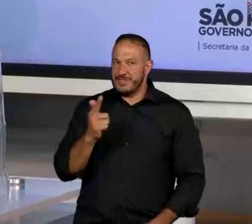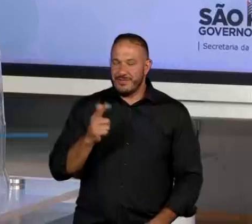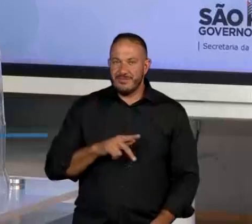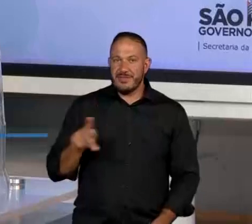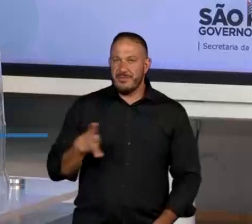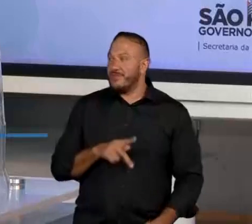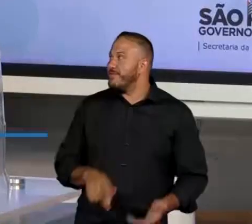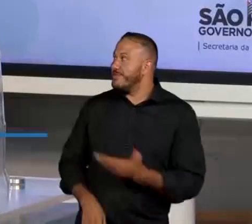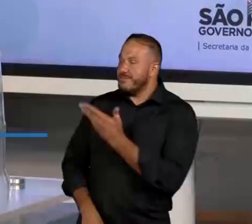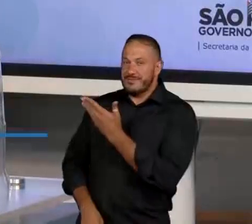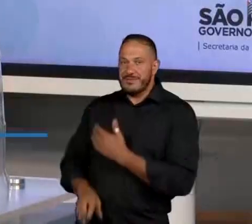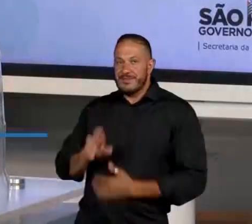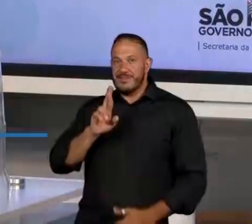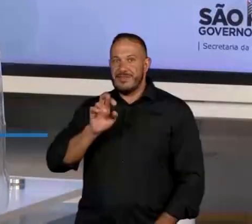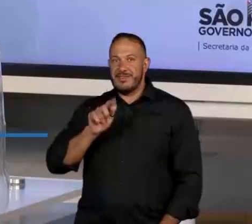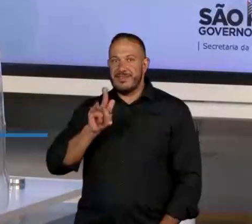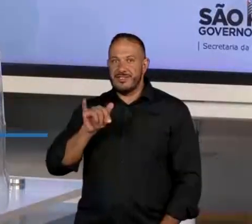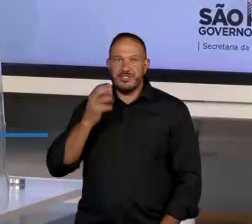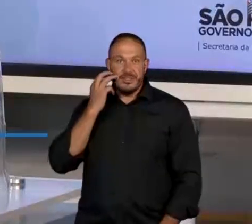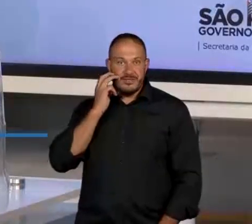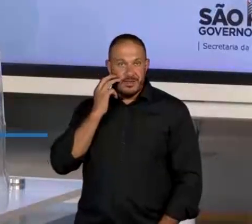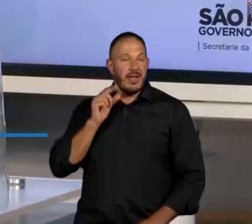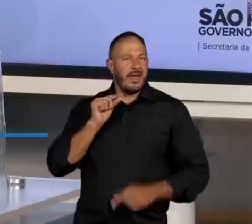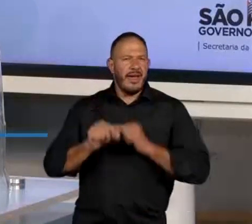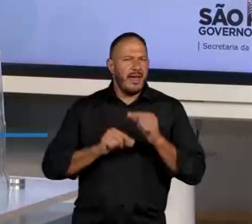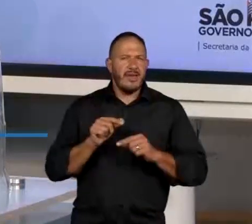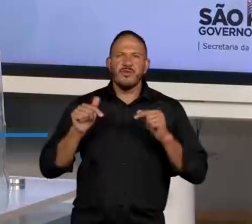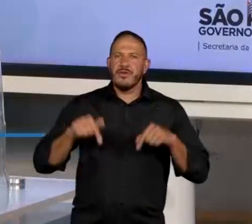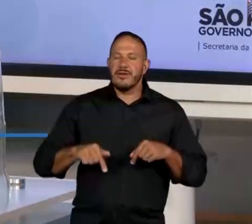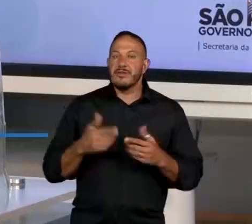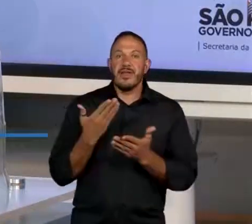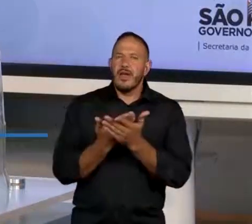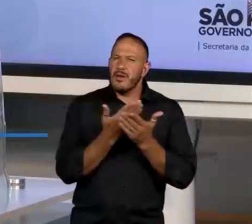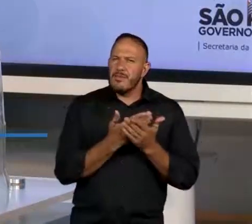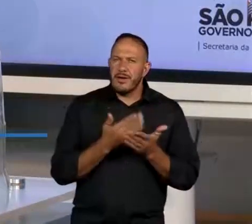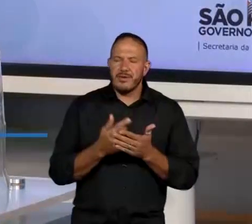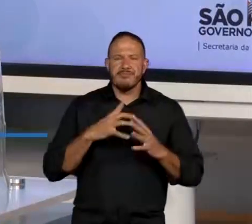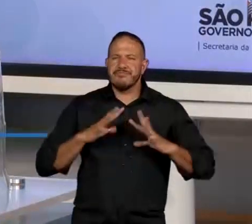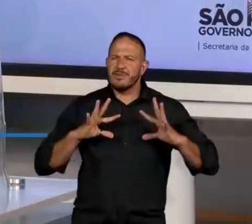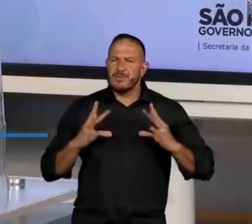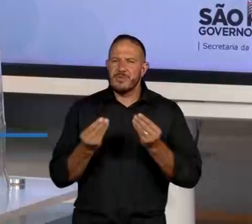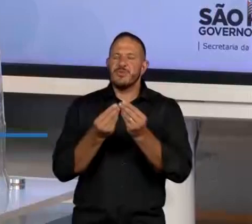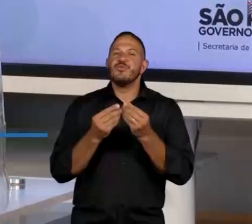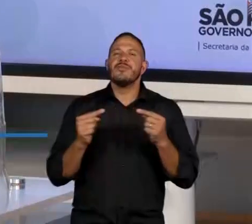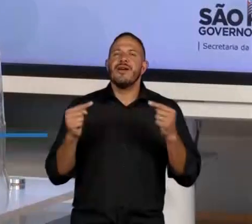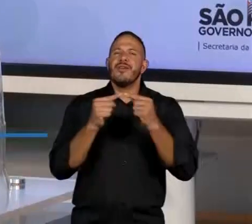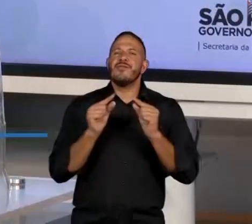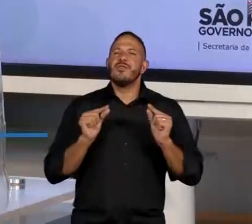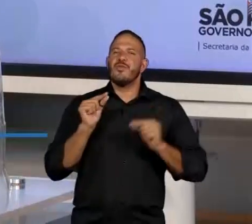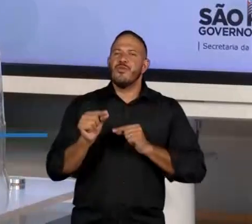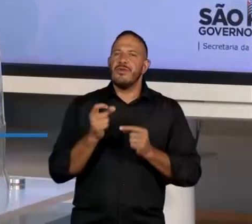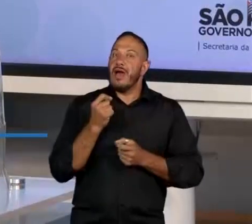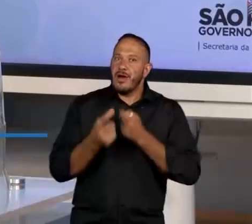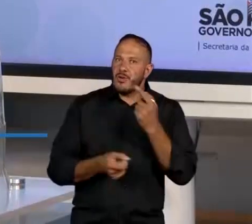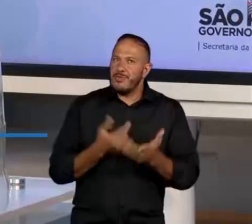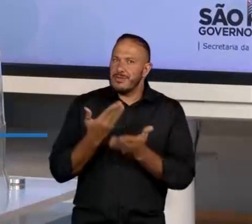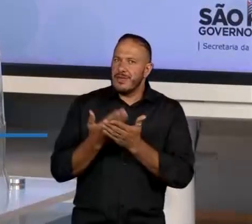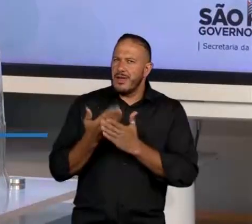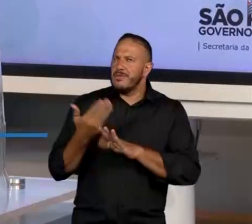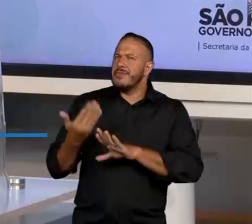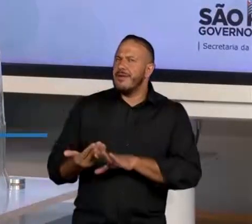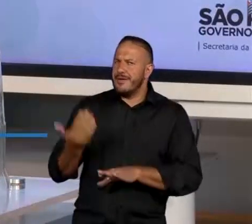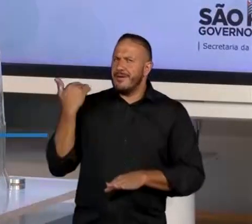professora Regiane Oliveira e esta é uma aula que tem tudo a ver com algumas anteriores, onde